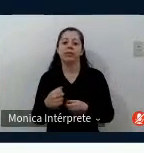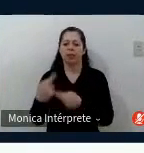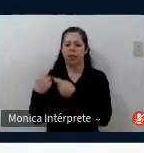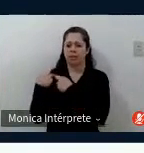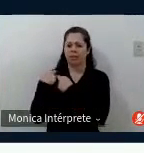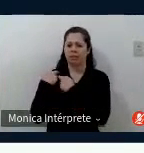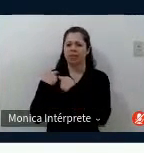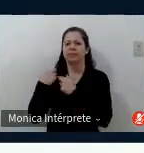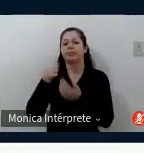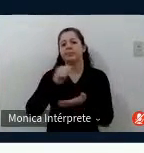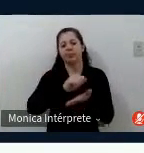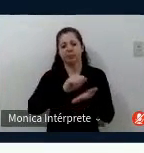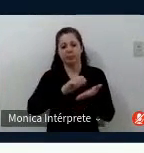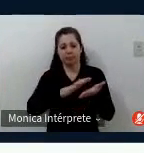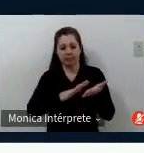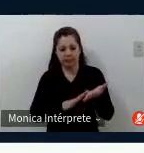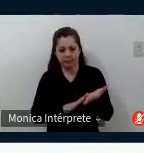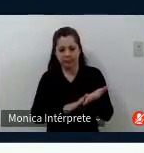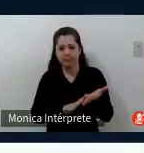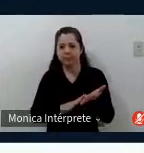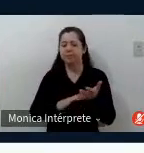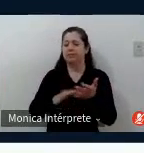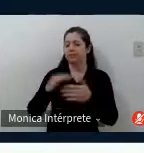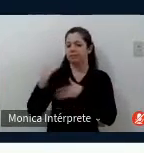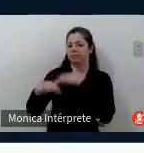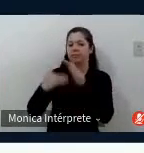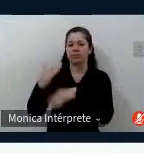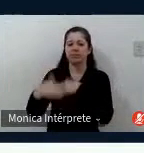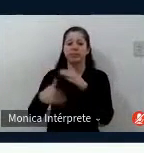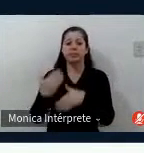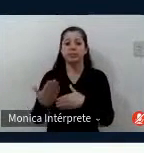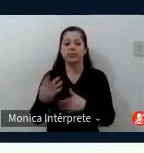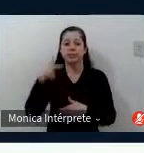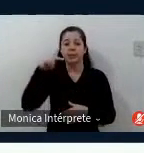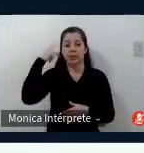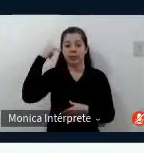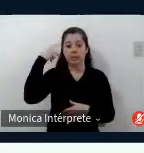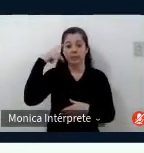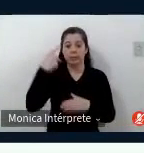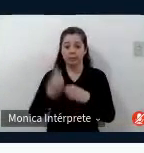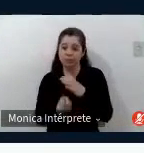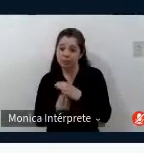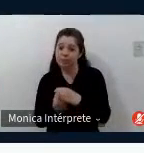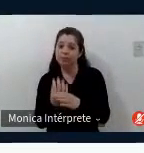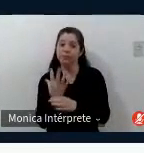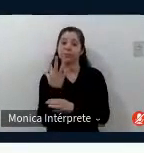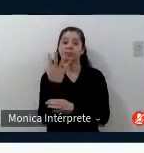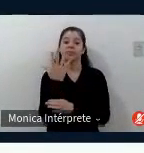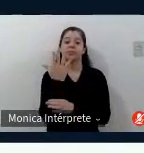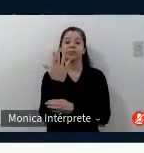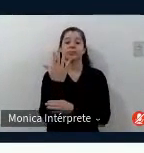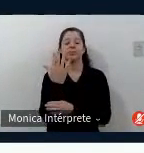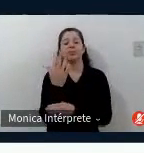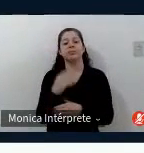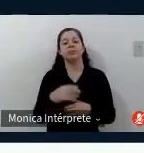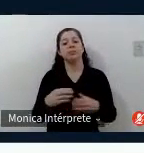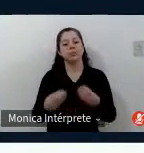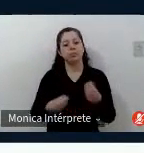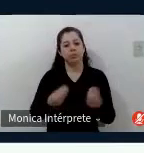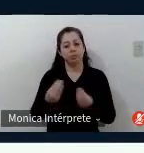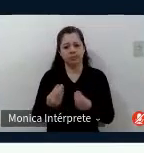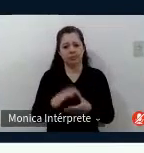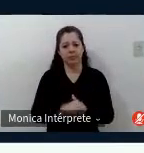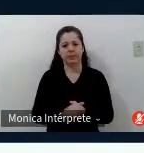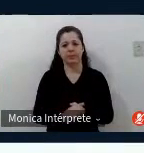política está prevista para ser implementada? Então, a partir dessa criação ou formalização dos núcleos nos campi, né,